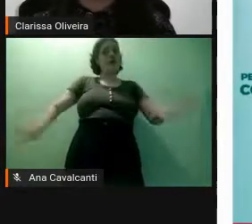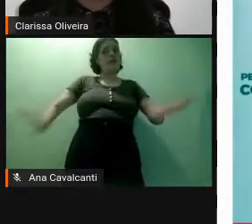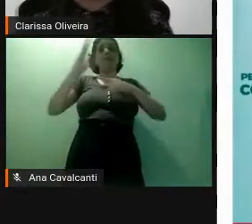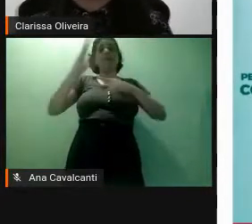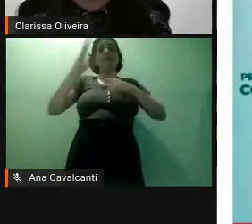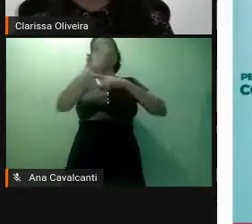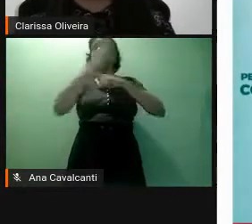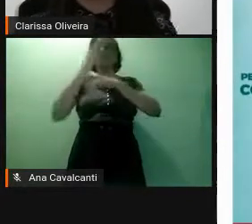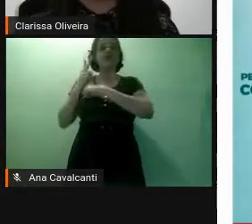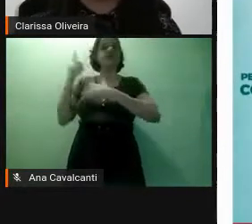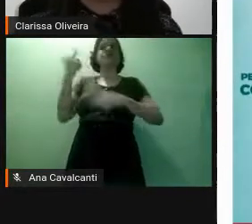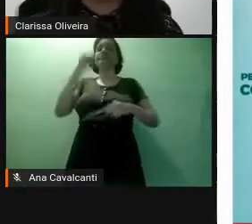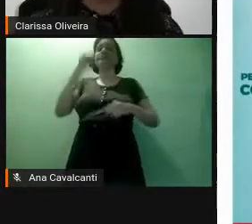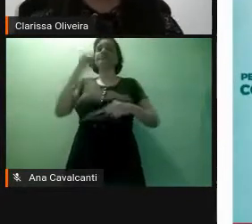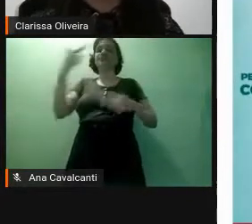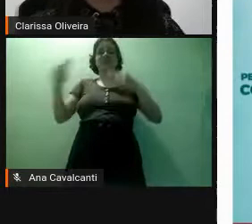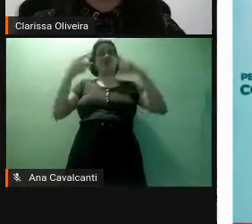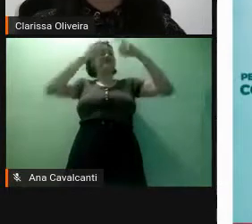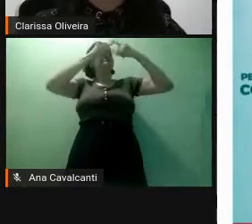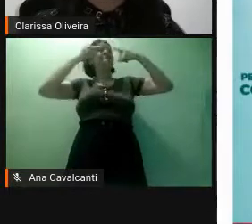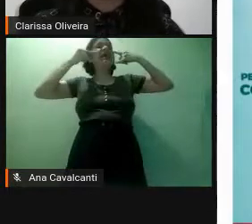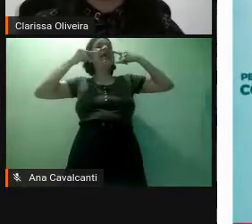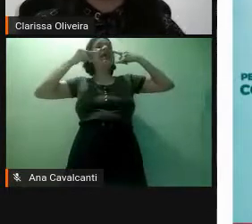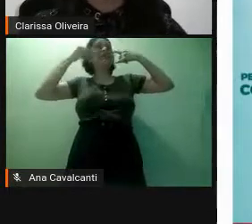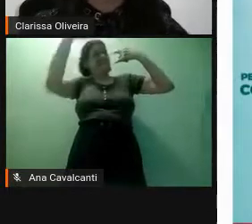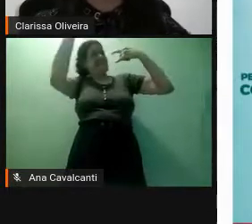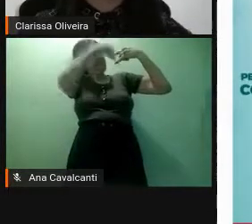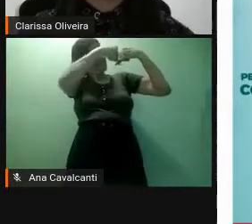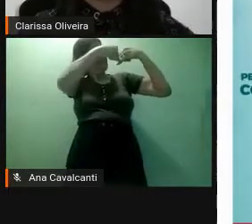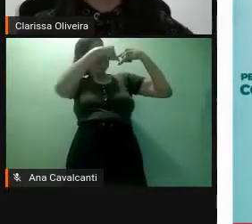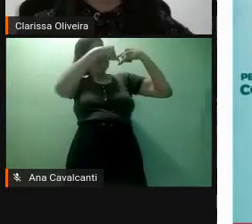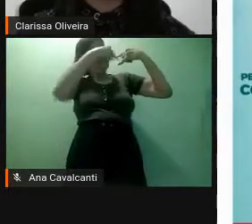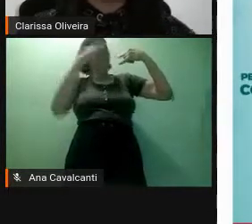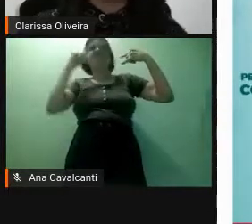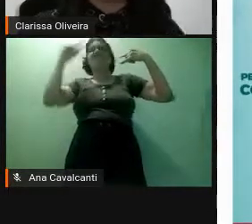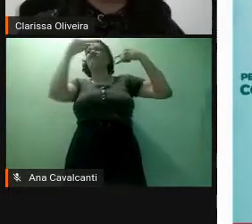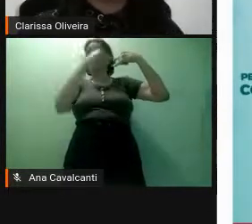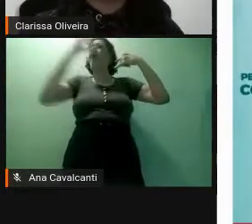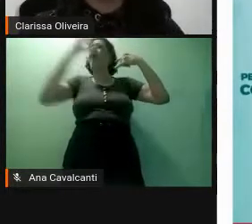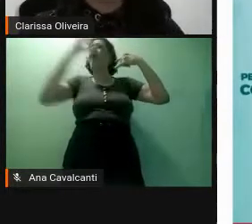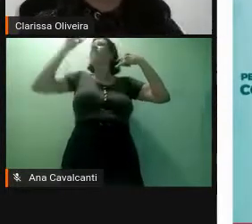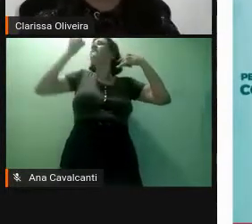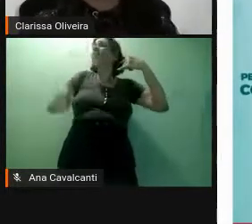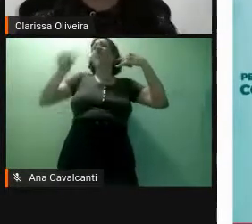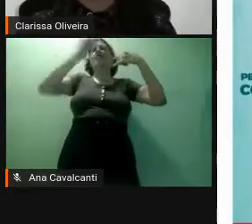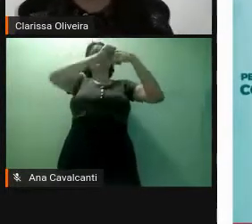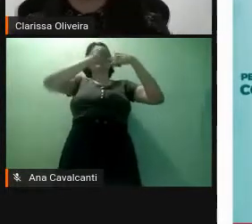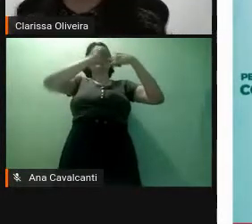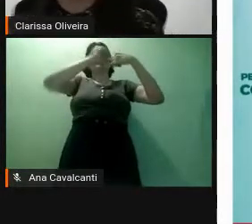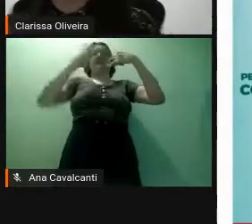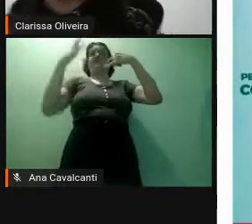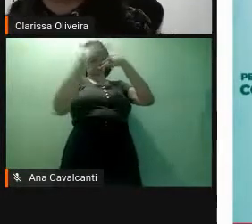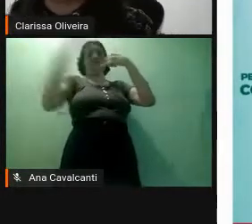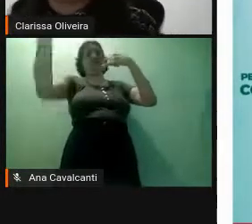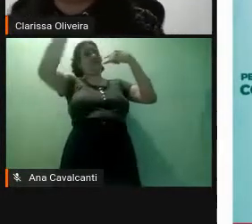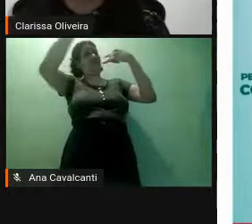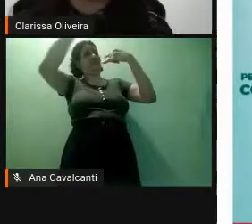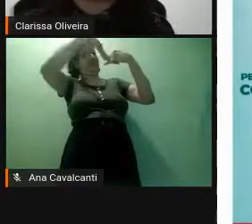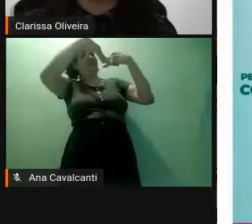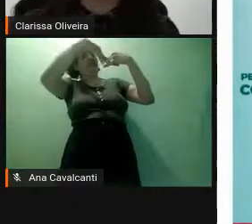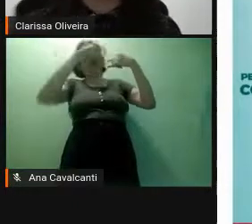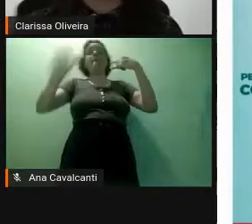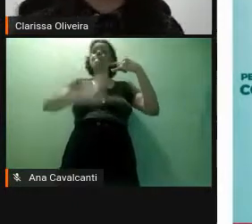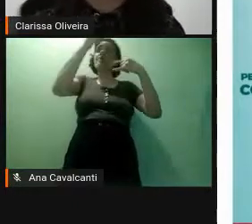protegendo. Tem um buraco ali que pode servir de meio de contaminação. Então, você precisa retirar